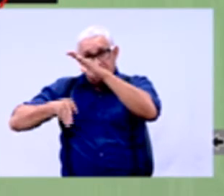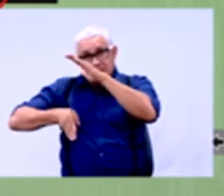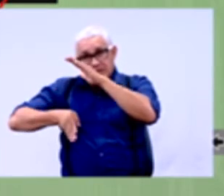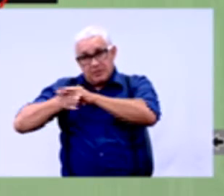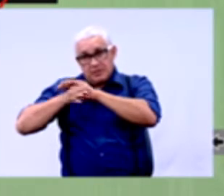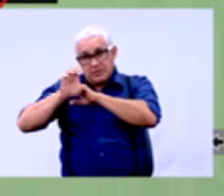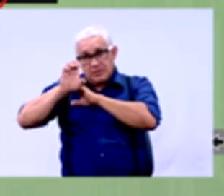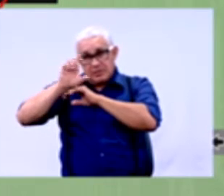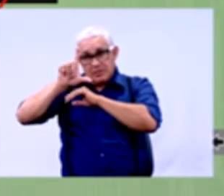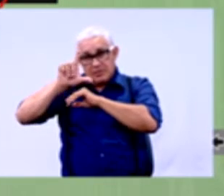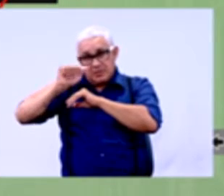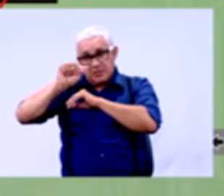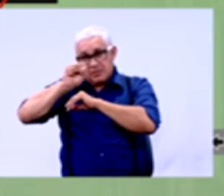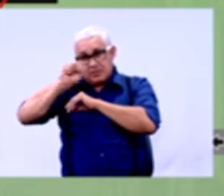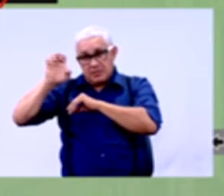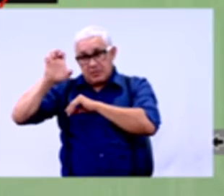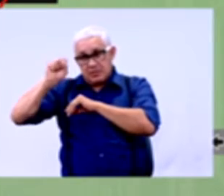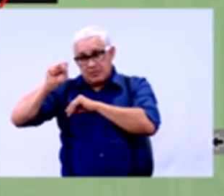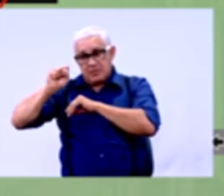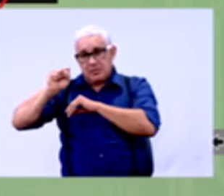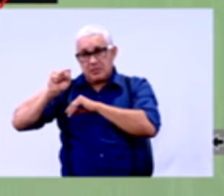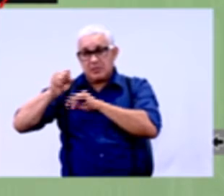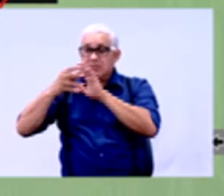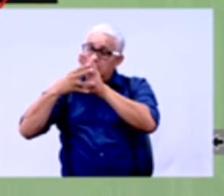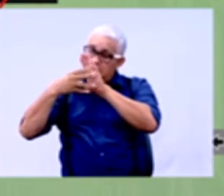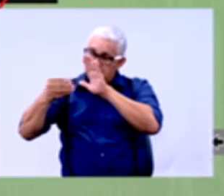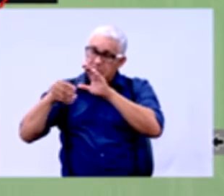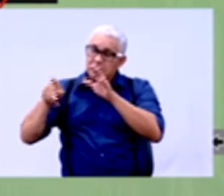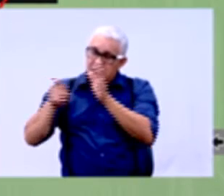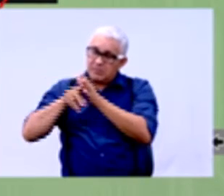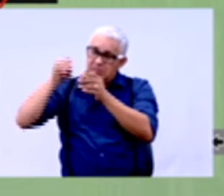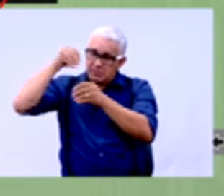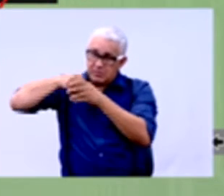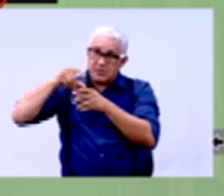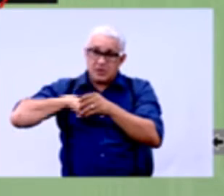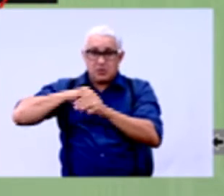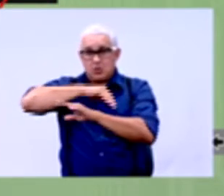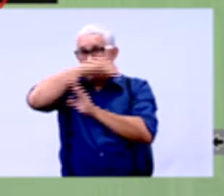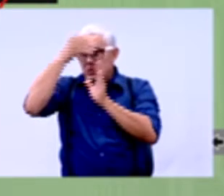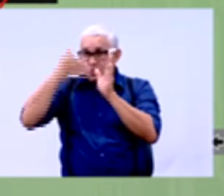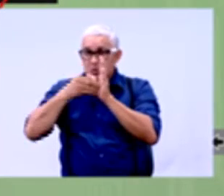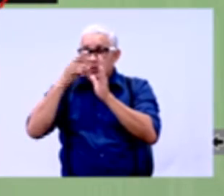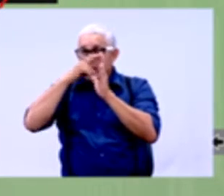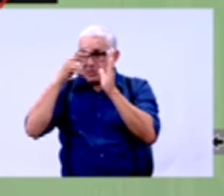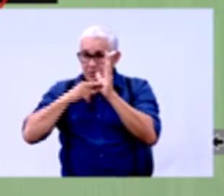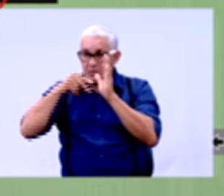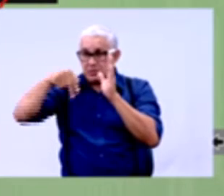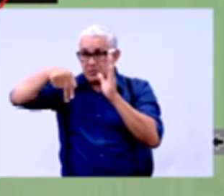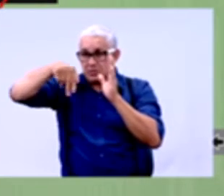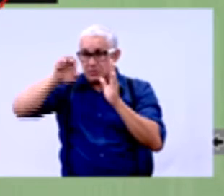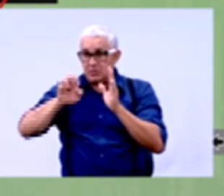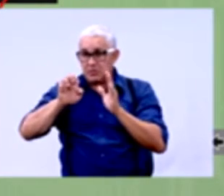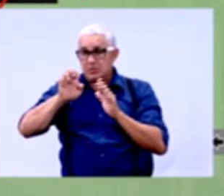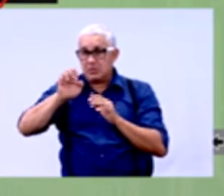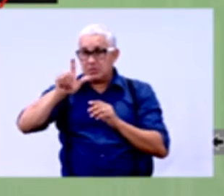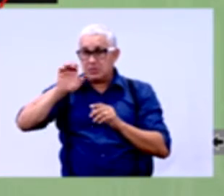as classes do modelo, que é onde vai estar todas as nossas regras de negócio, as